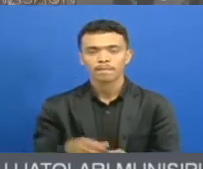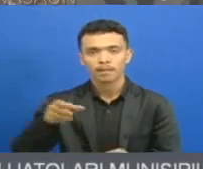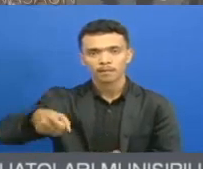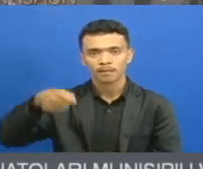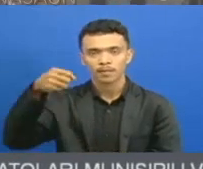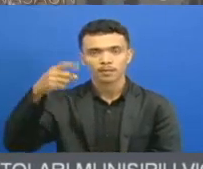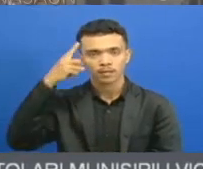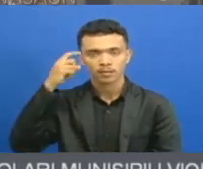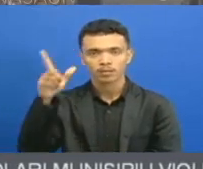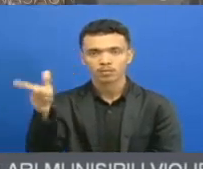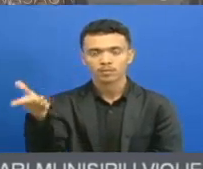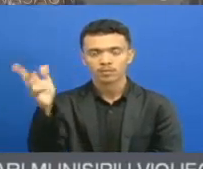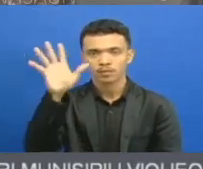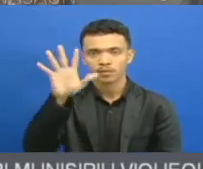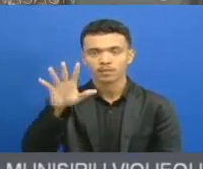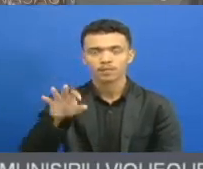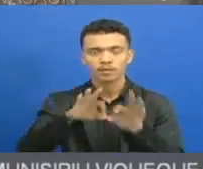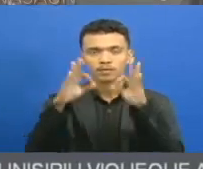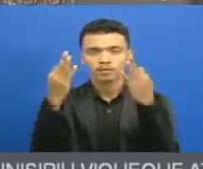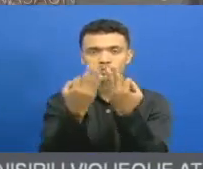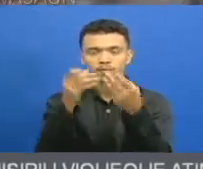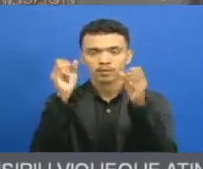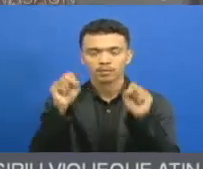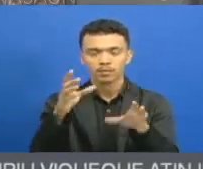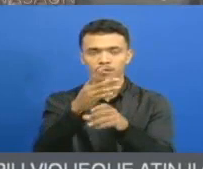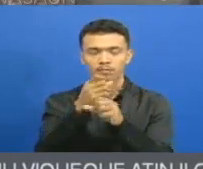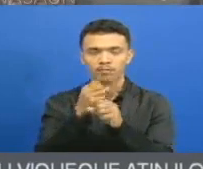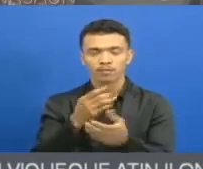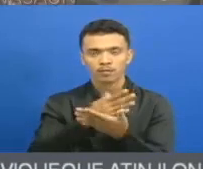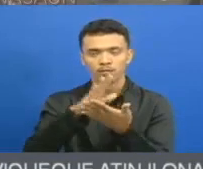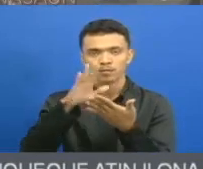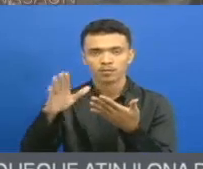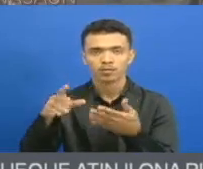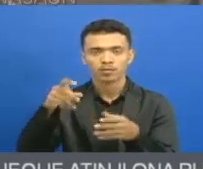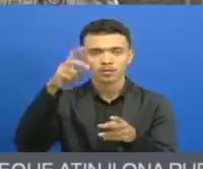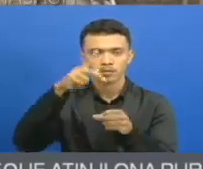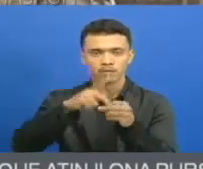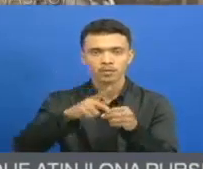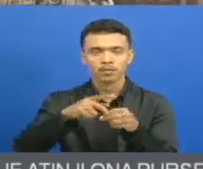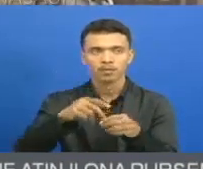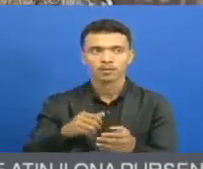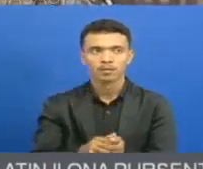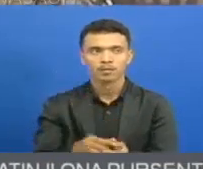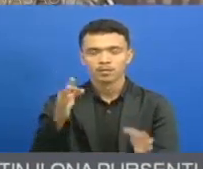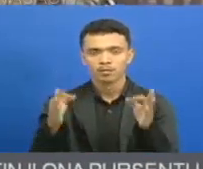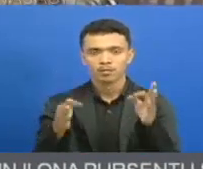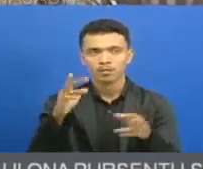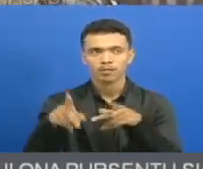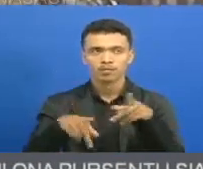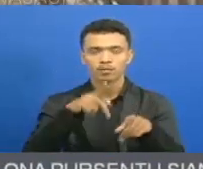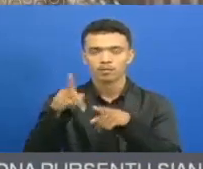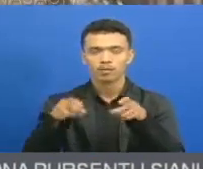bela quarta, mais be cada família bela curre, ni sira sosa de mina para audiência motor. Entretanto,